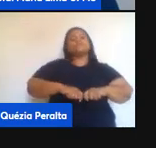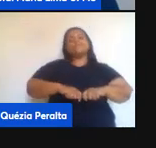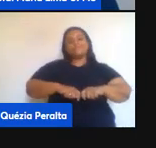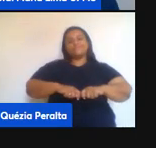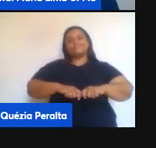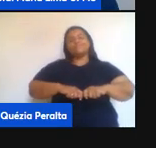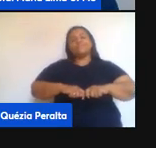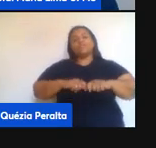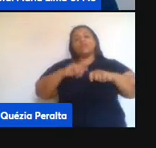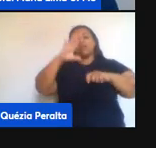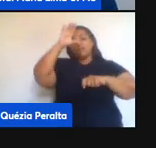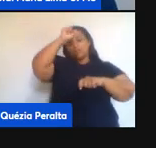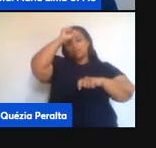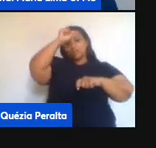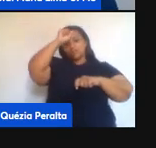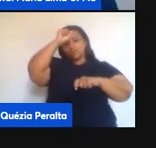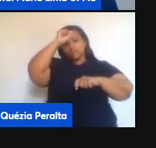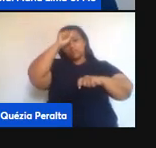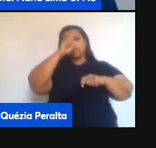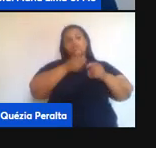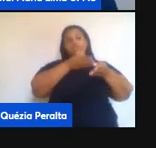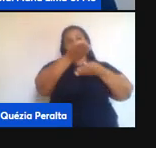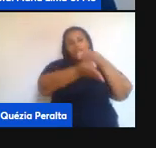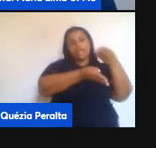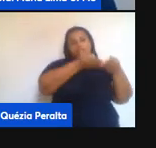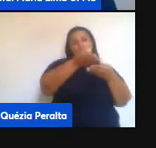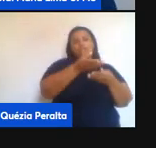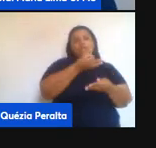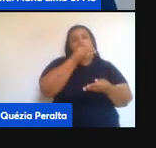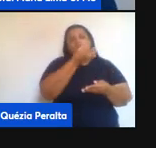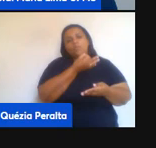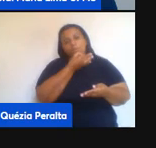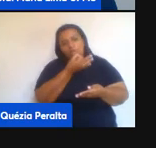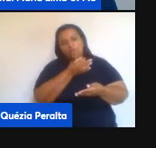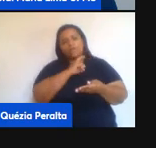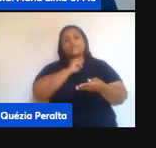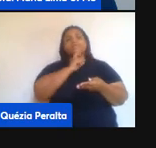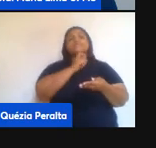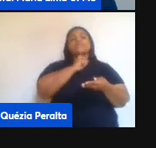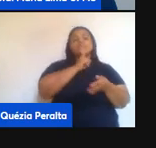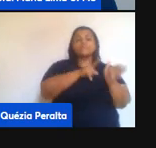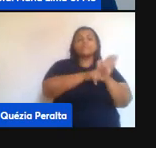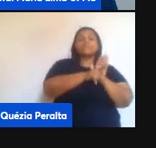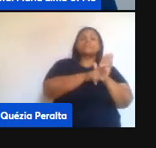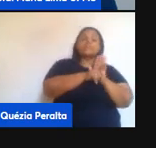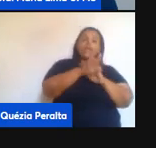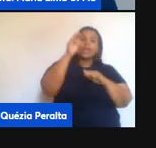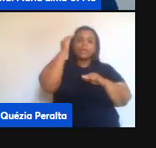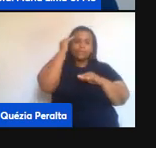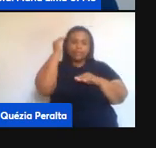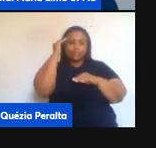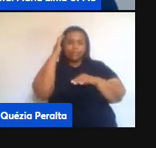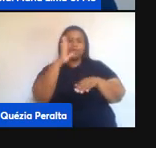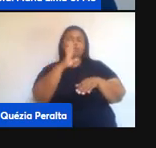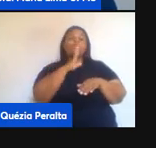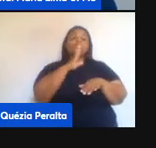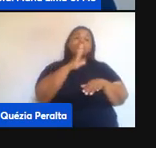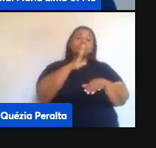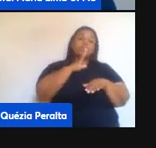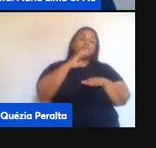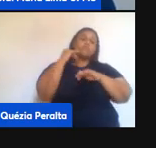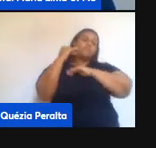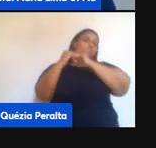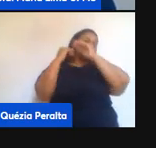pode questionar a partir de quem ele é, entender que o que ele sabe, o que ele tem, faz parte do processo de